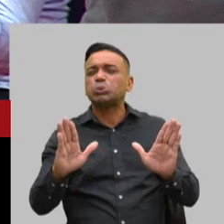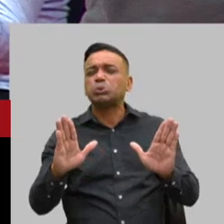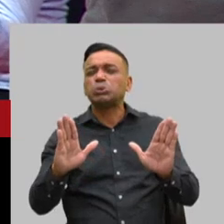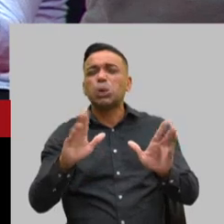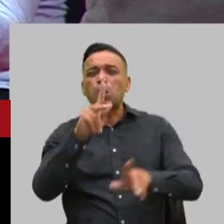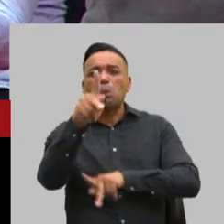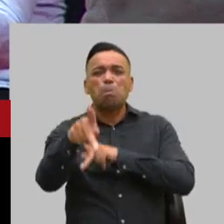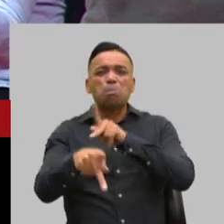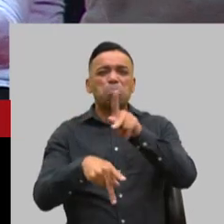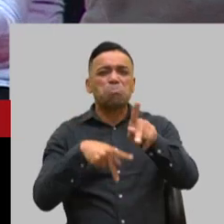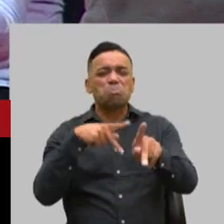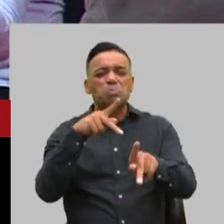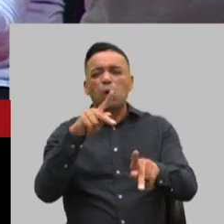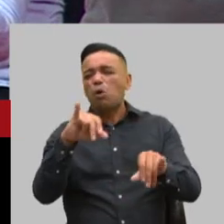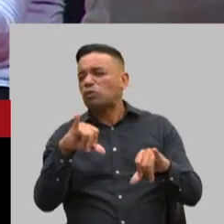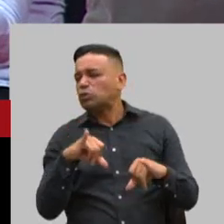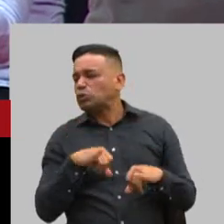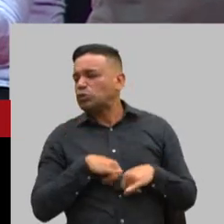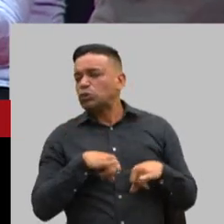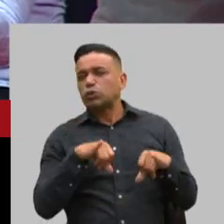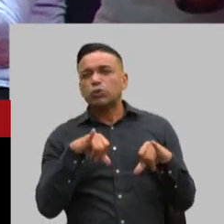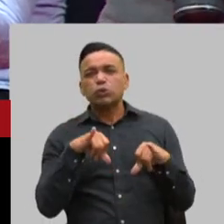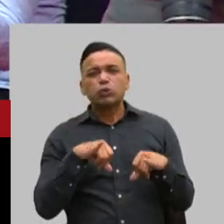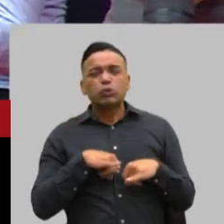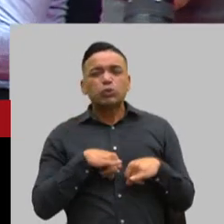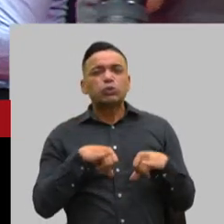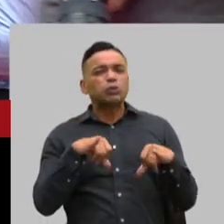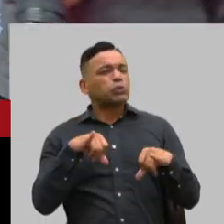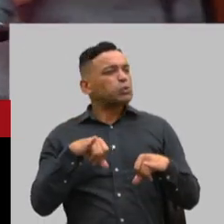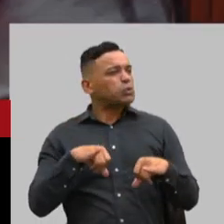chora, dor que dói